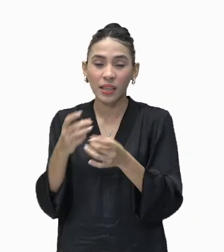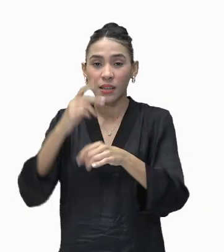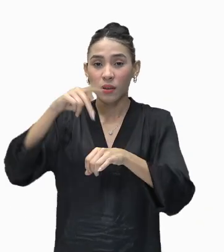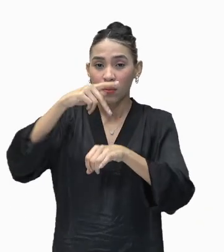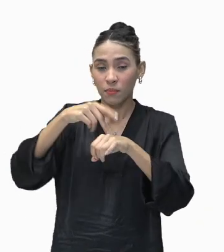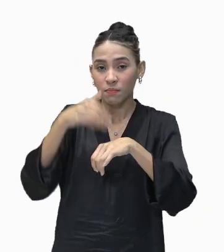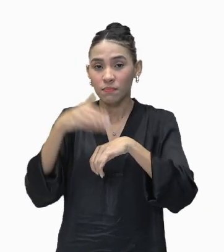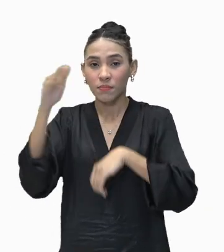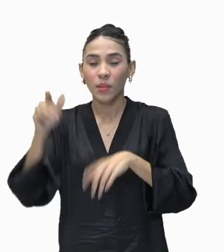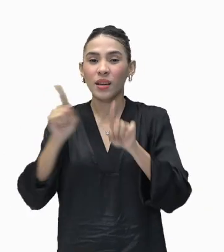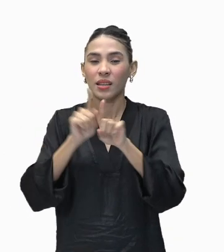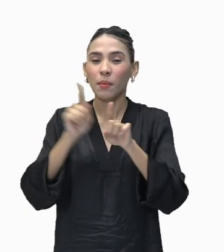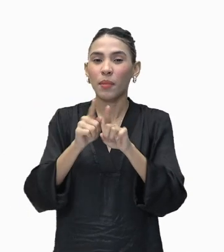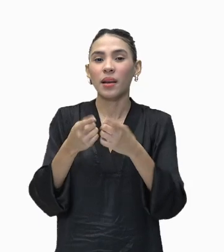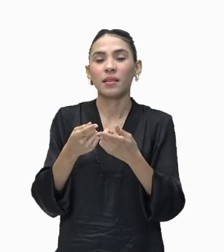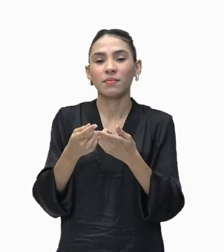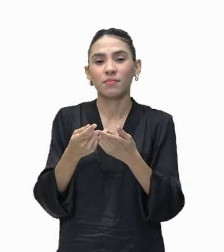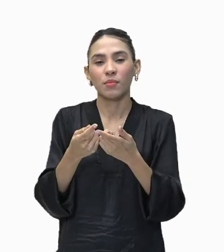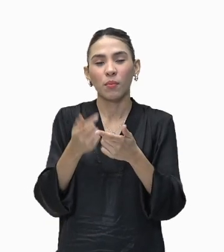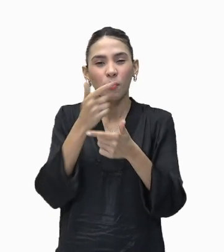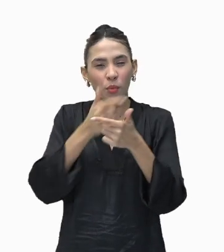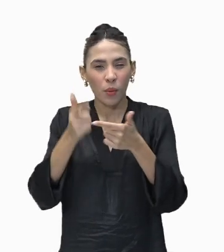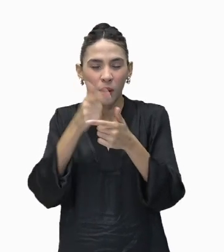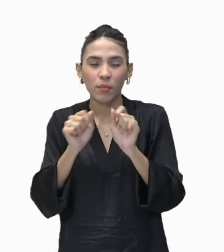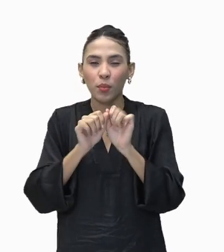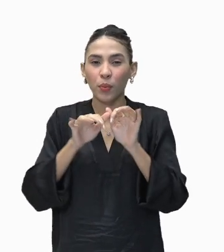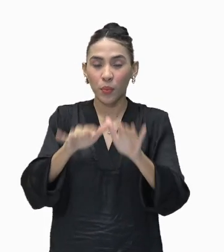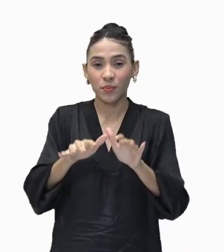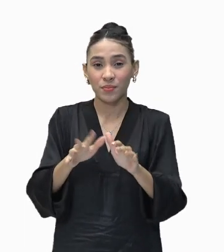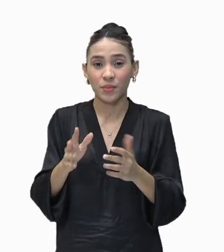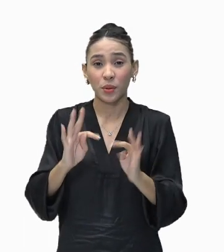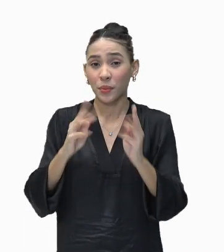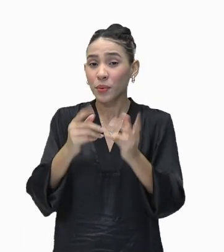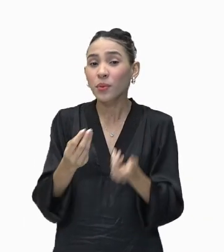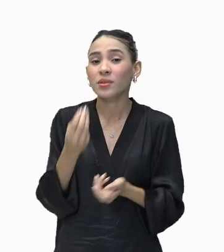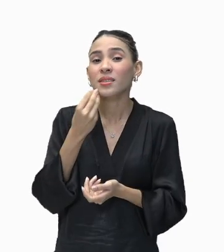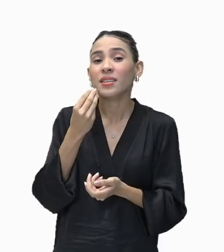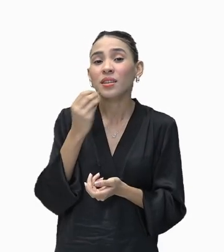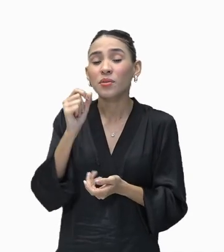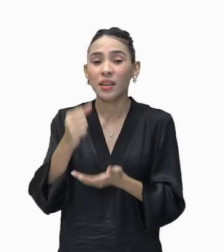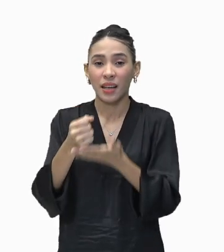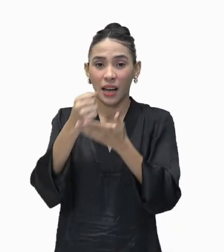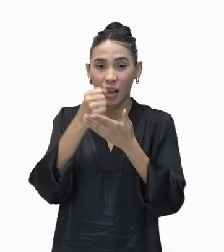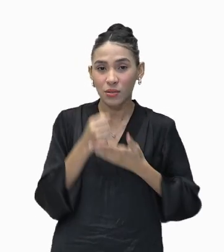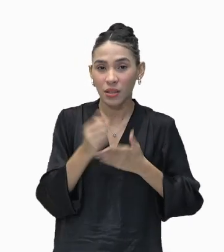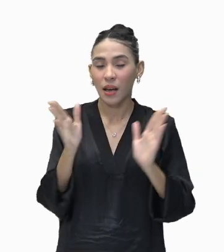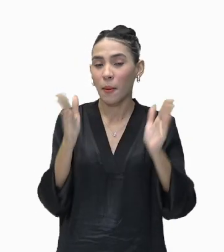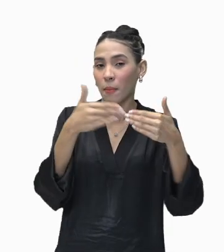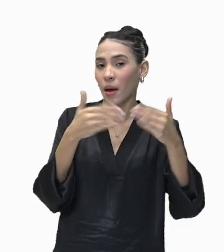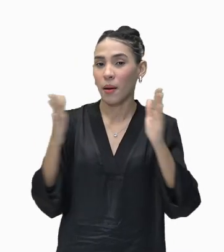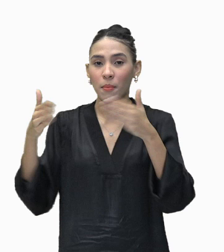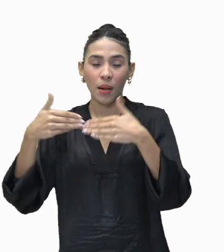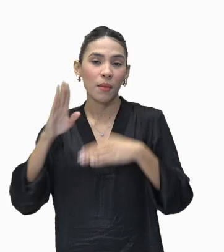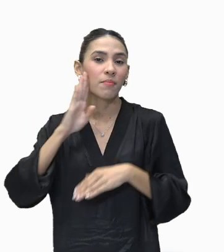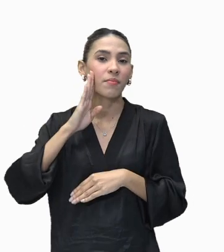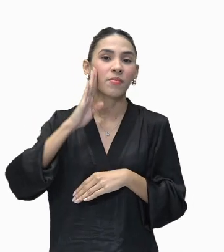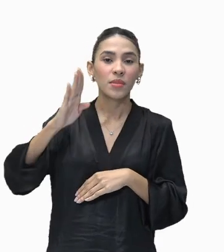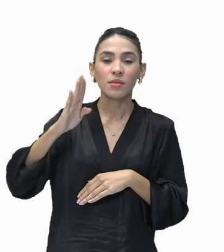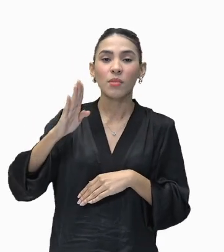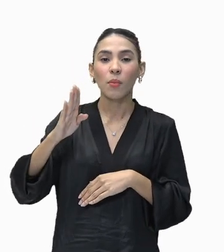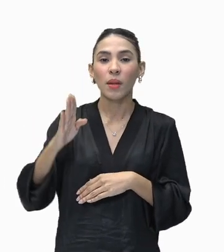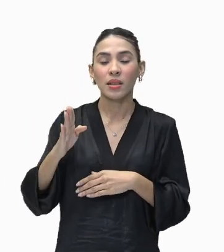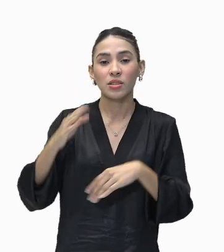a crise. Ou seja, todo mundo estava tentando se salvar, né, fechando portas principalmente para a questão da